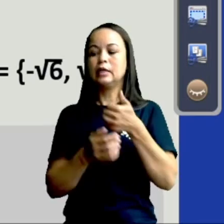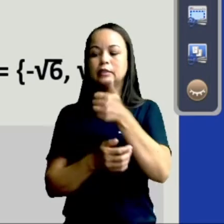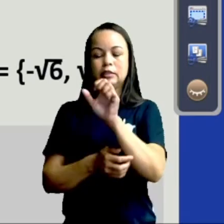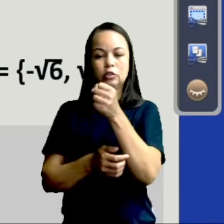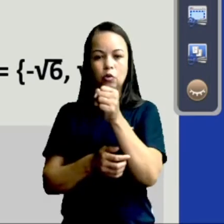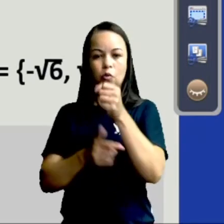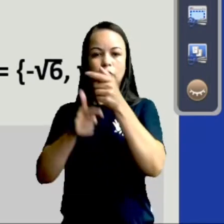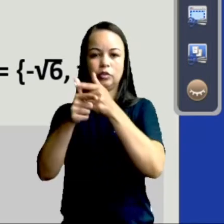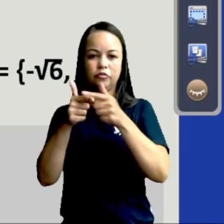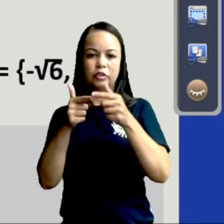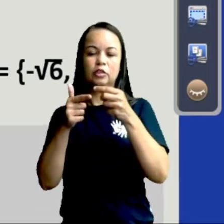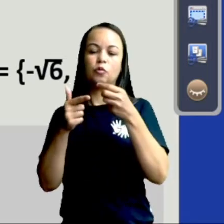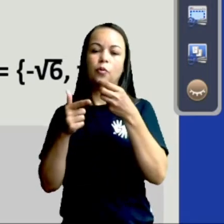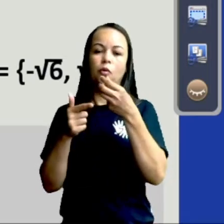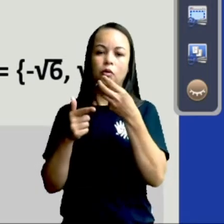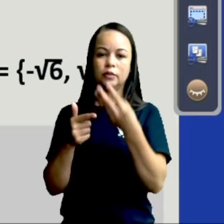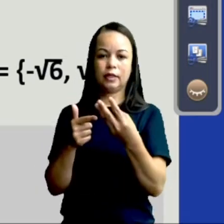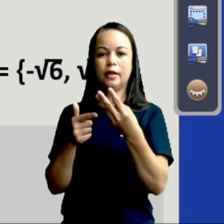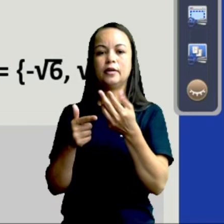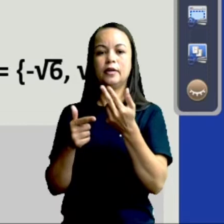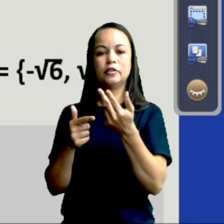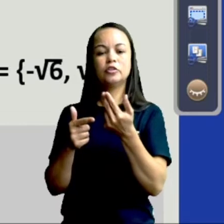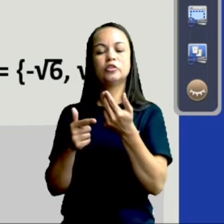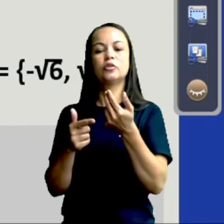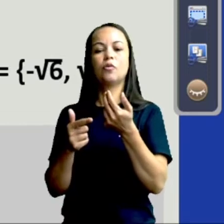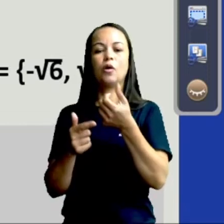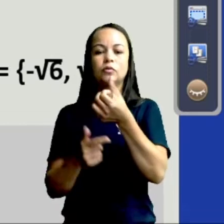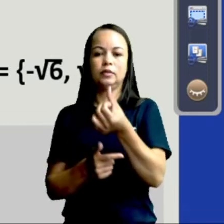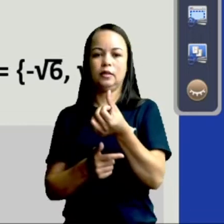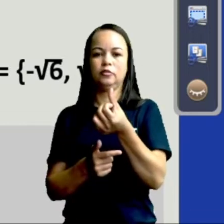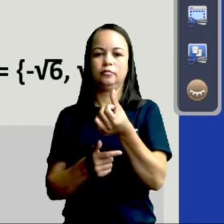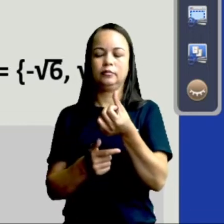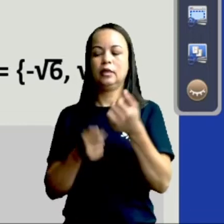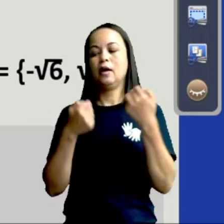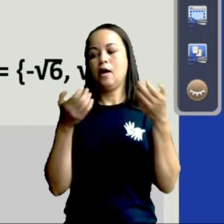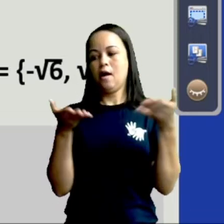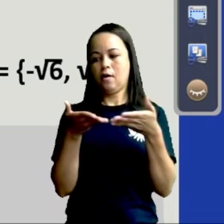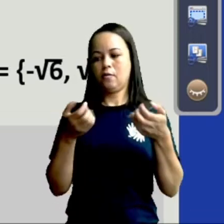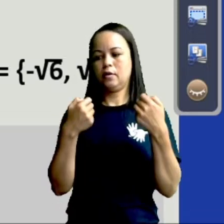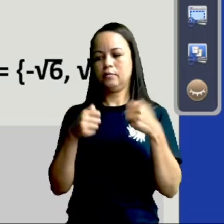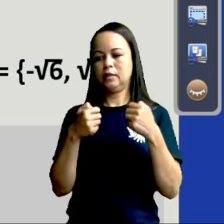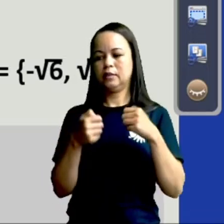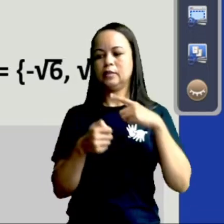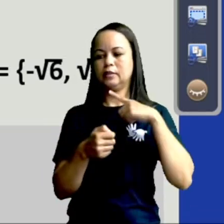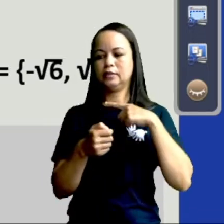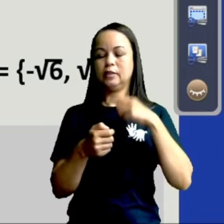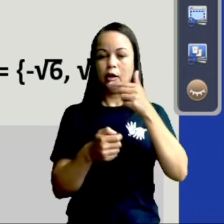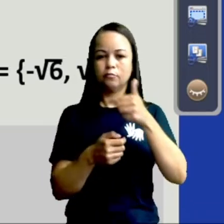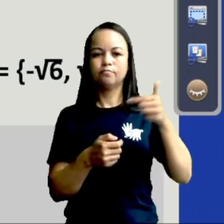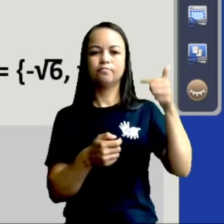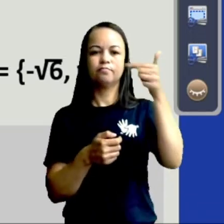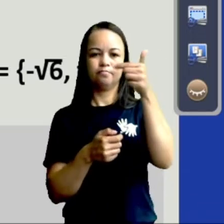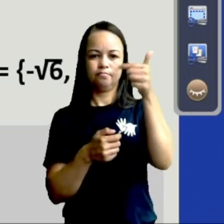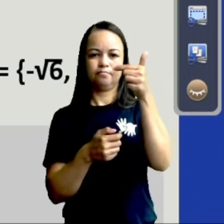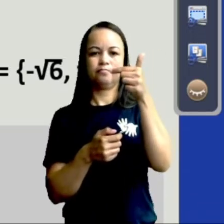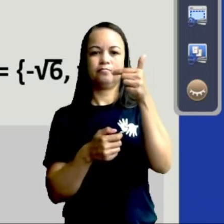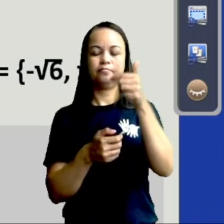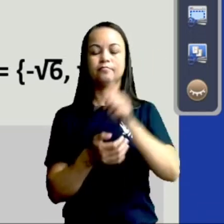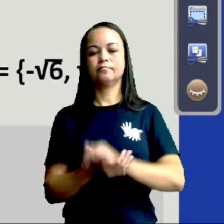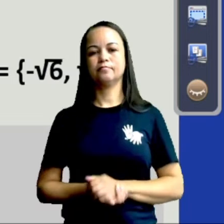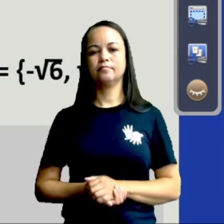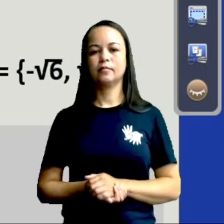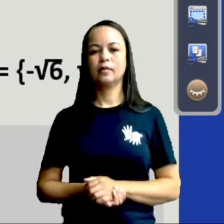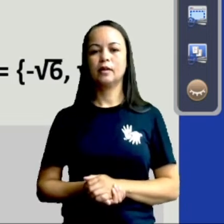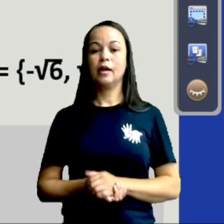por 3, 6. E agora a gente tem que tirar esse quadrado aqui, o expoente. Para